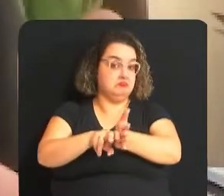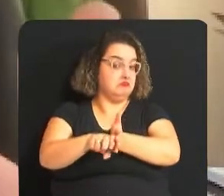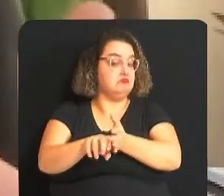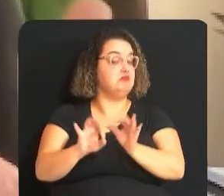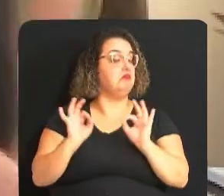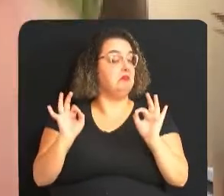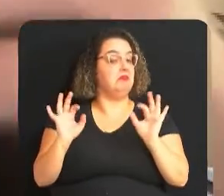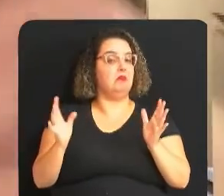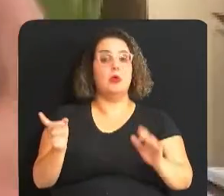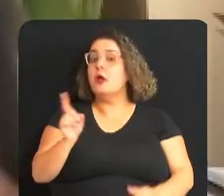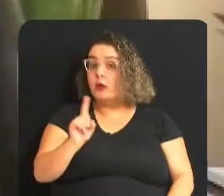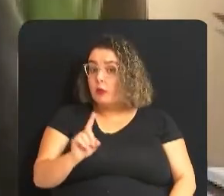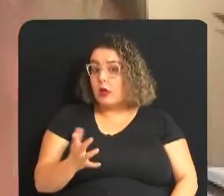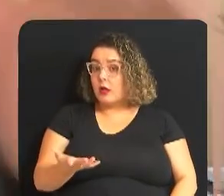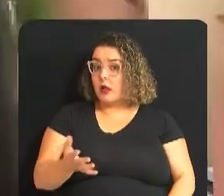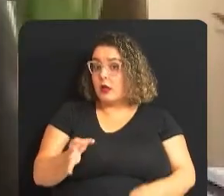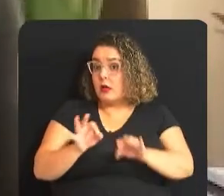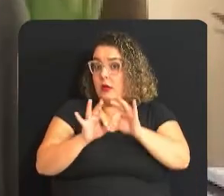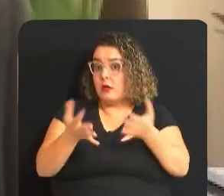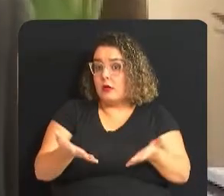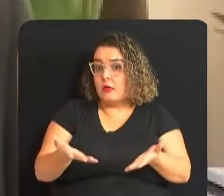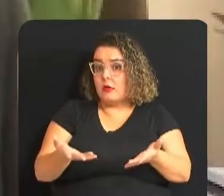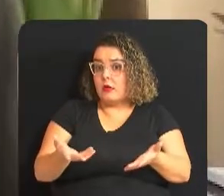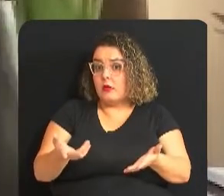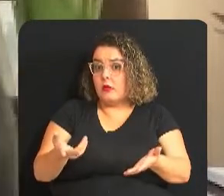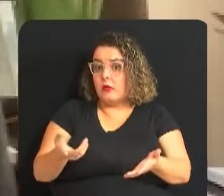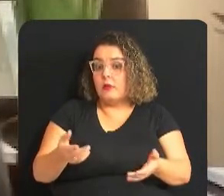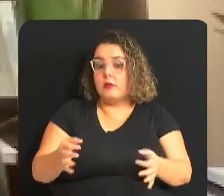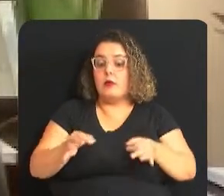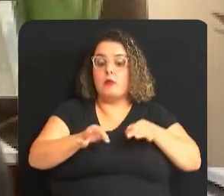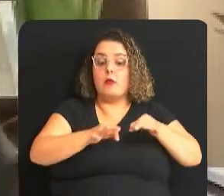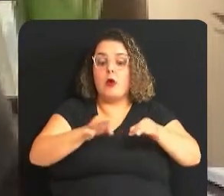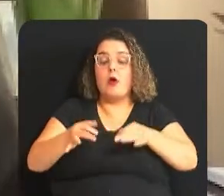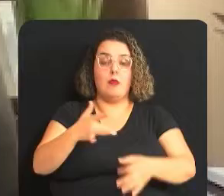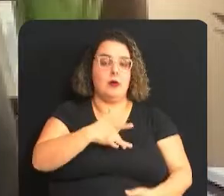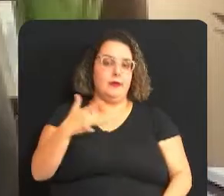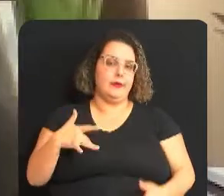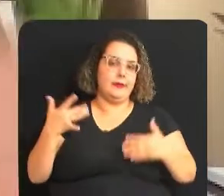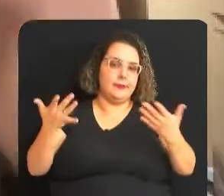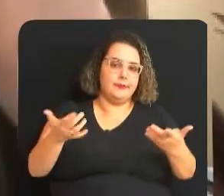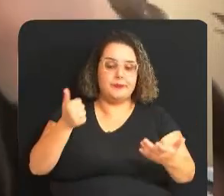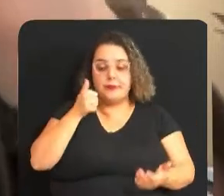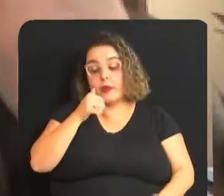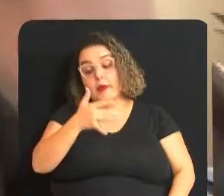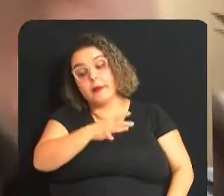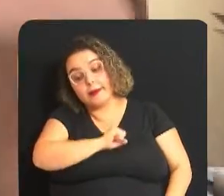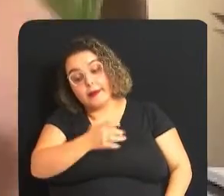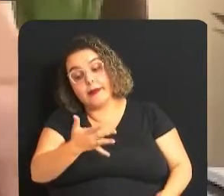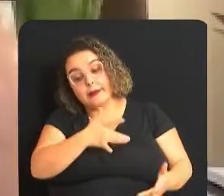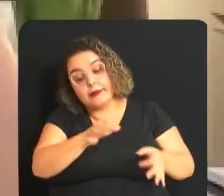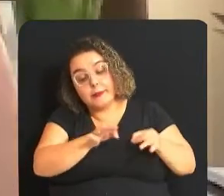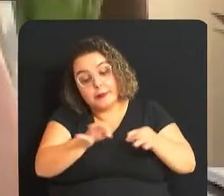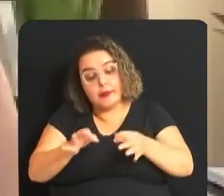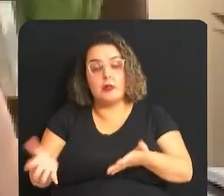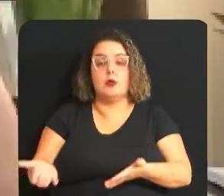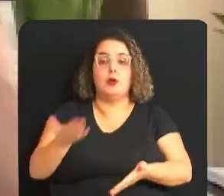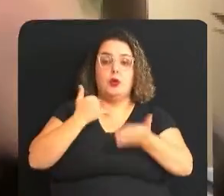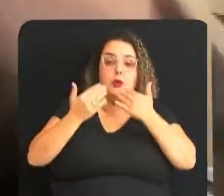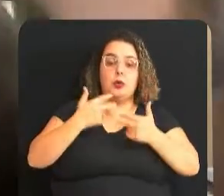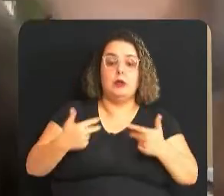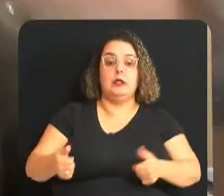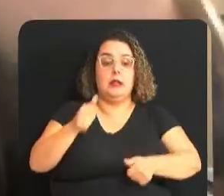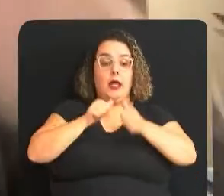não eram. Era simplesmente, vamos botar ordem na tua saúde, meu querido. Minha querida, vamos cuidar da alimentação, vamos cuidar da